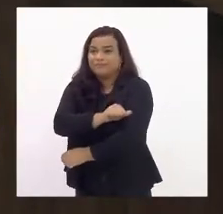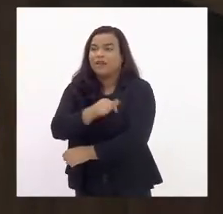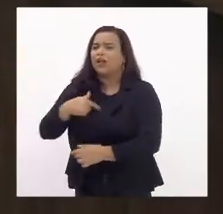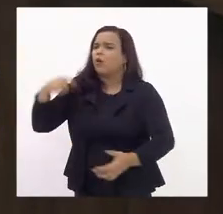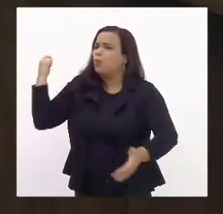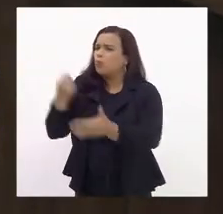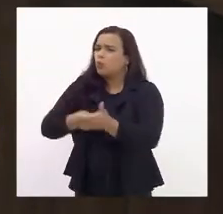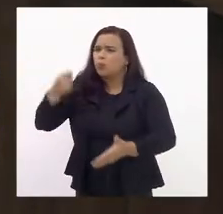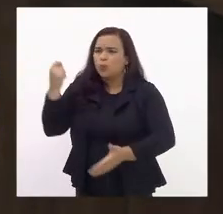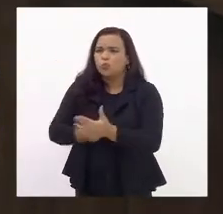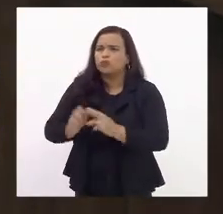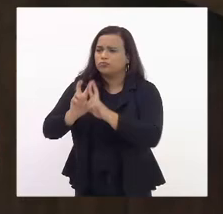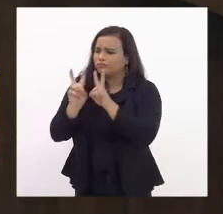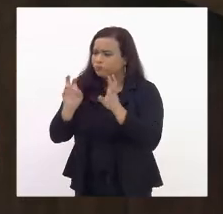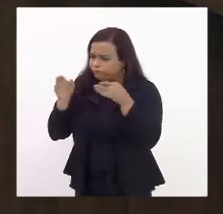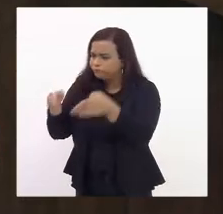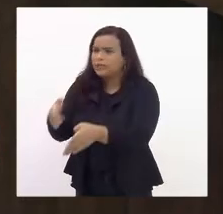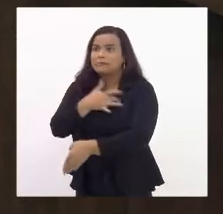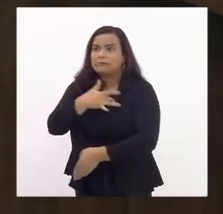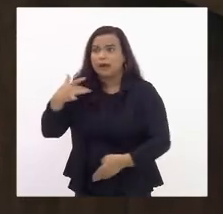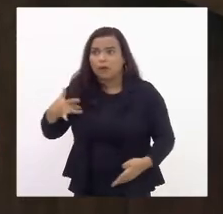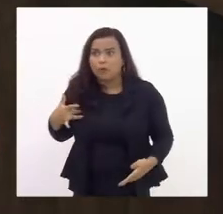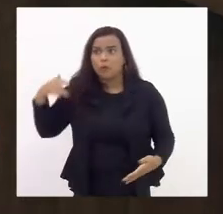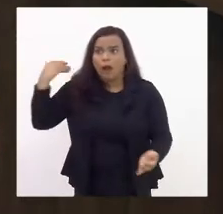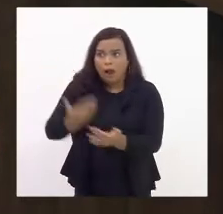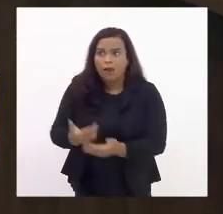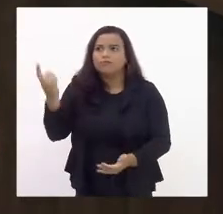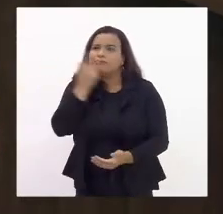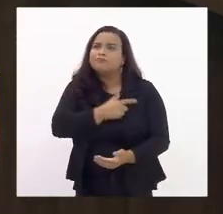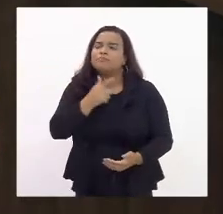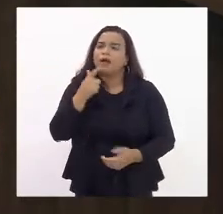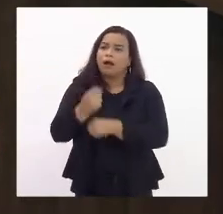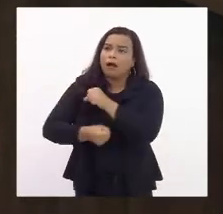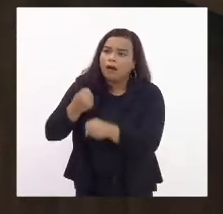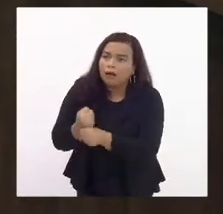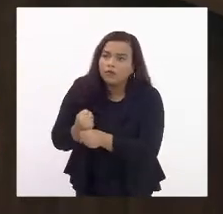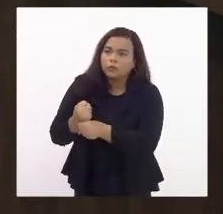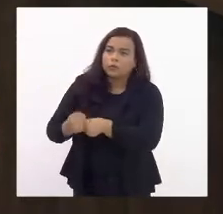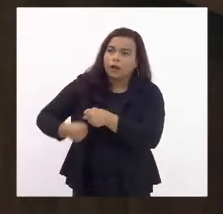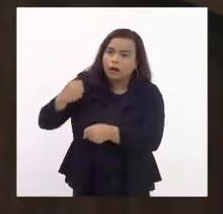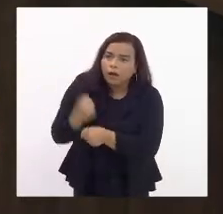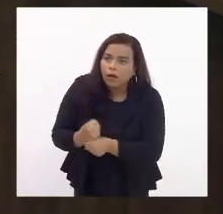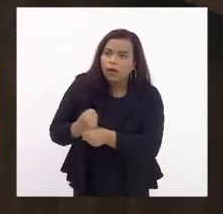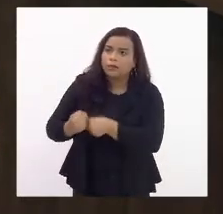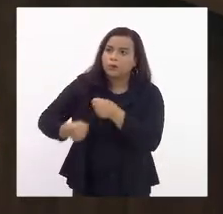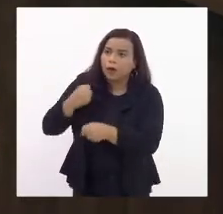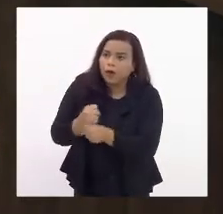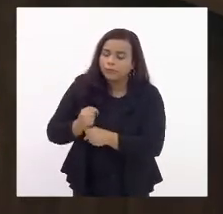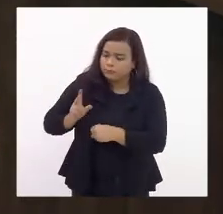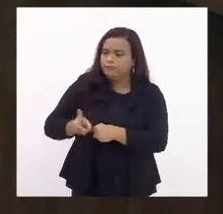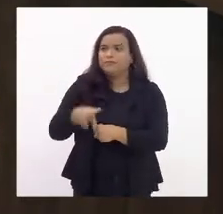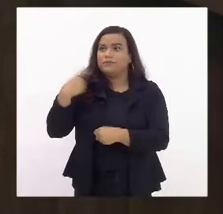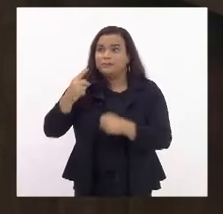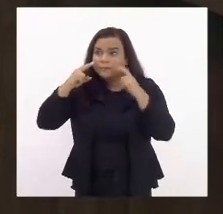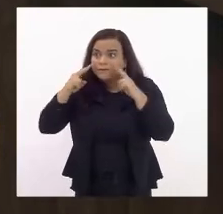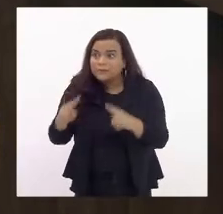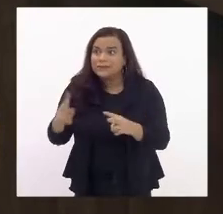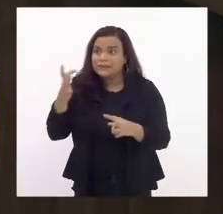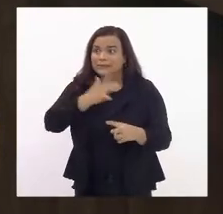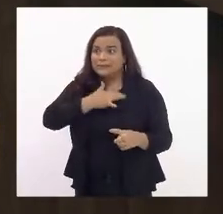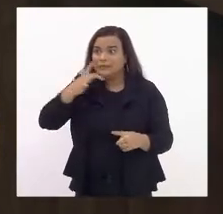luto até hoje. E cada ano que passa, a gente vê a saúde cada vez